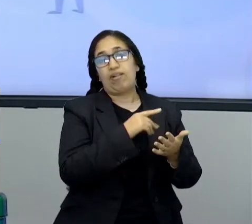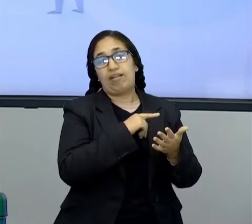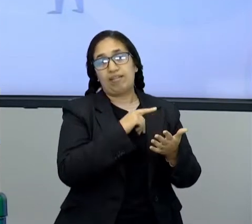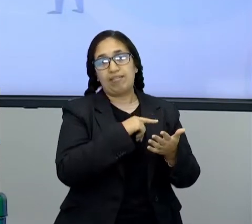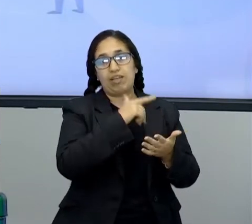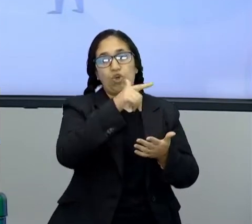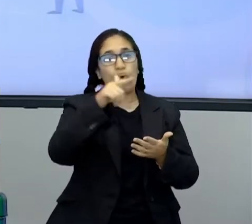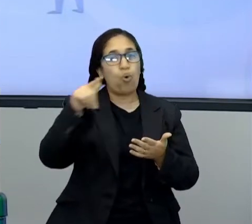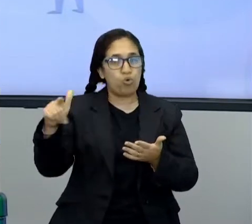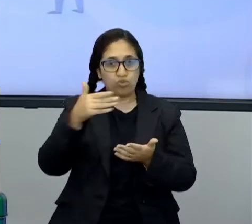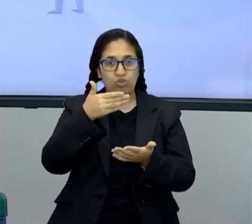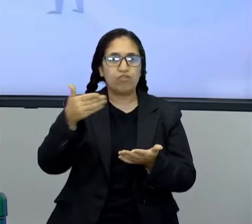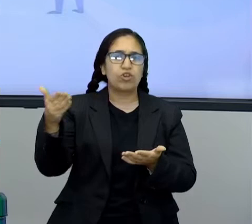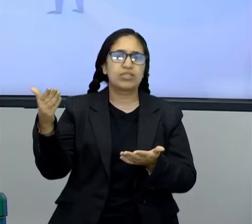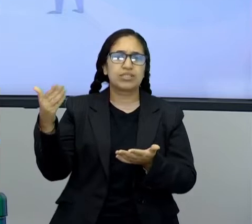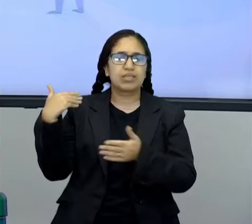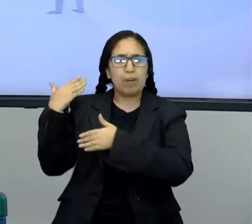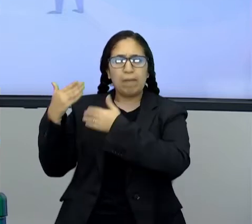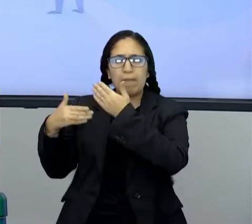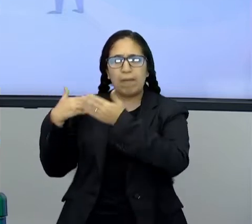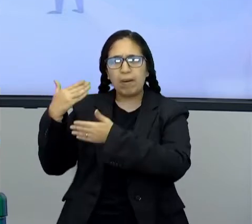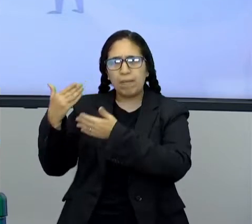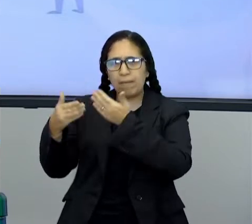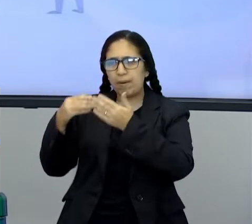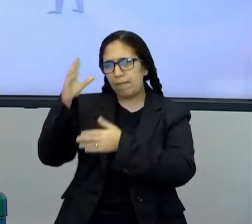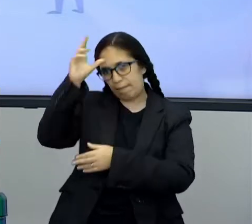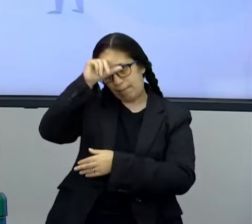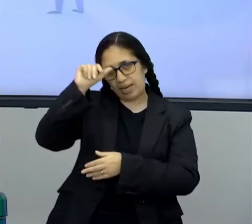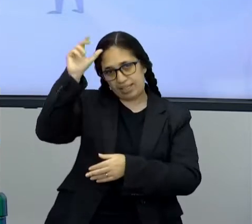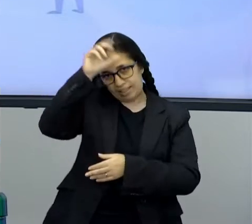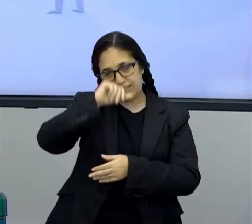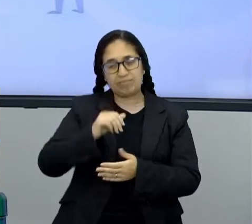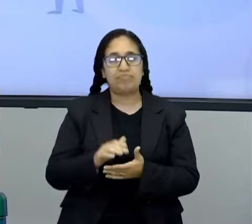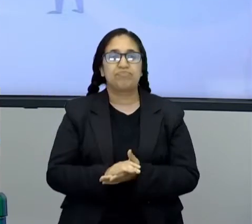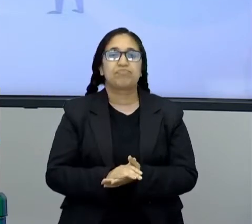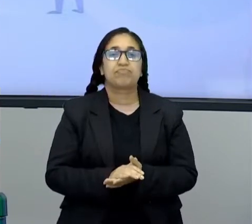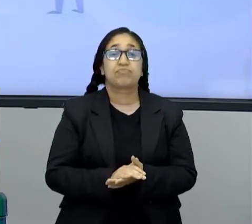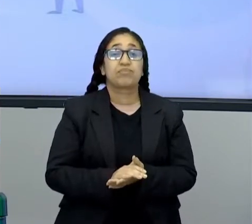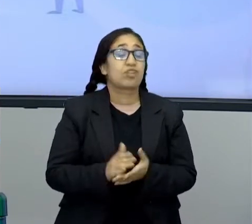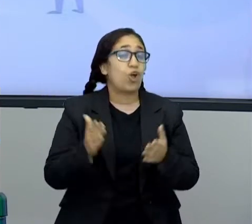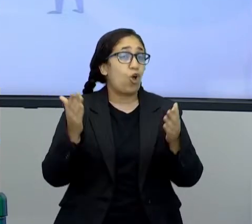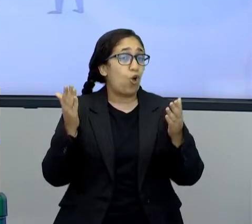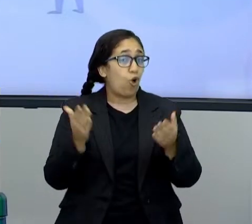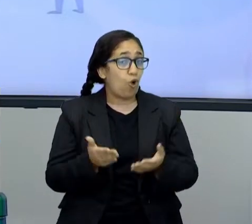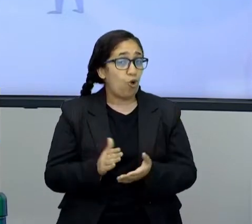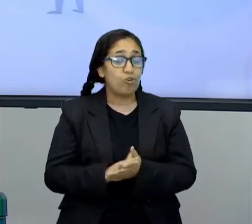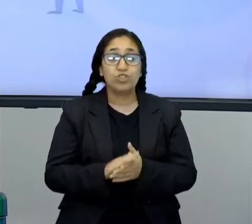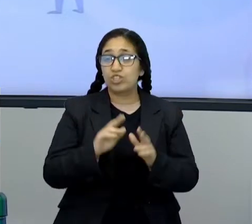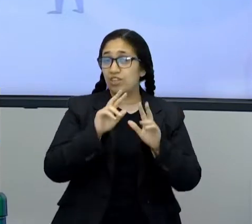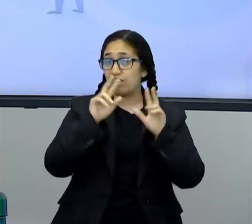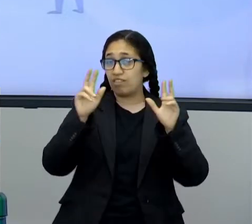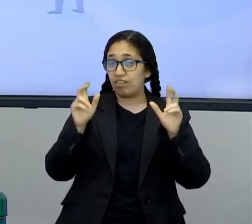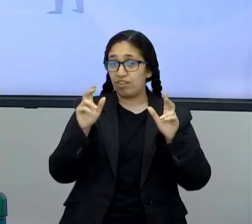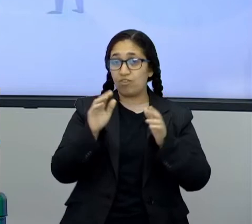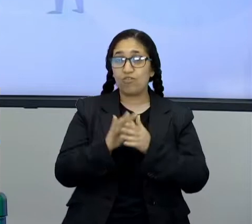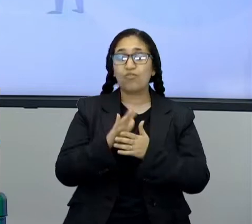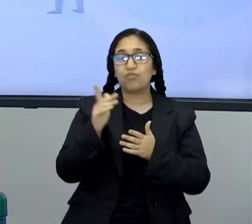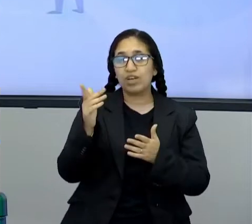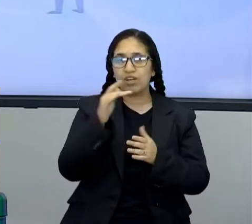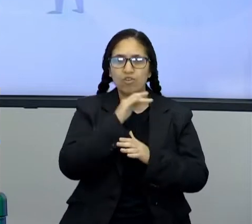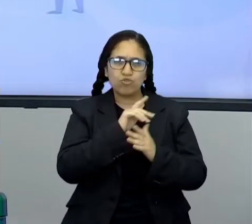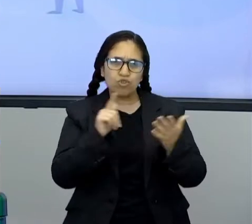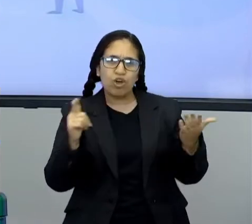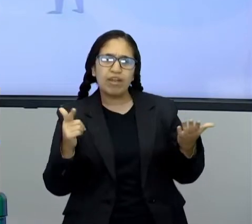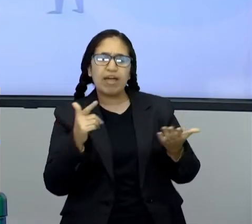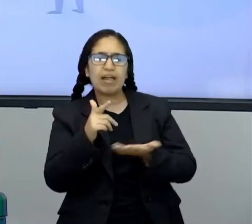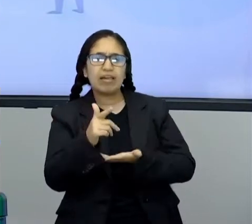o restante do conhecimento que vocês produzirão e têm, tá bom? Então, hoje a gente vai falar um pouquinho sobre o jornalismo de soluções. O que